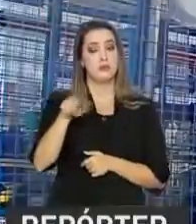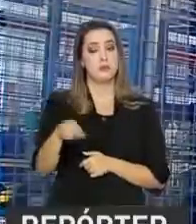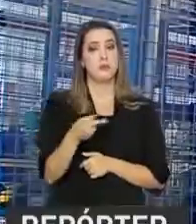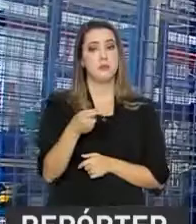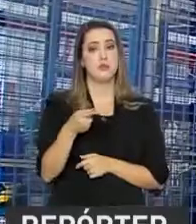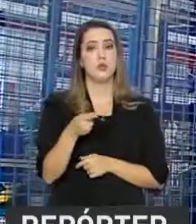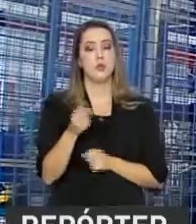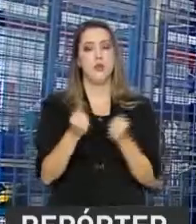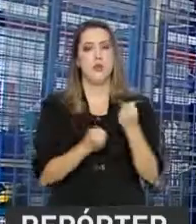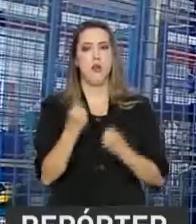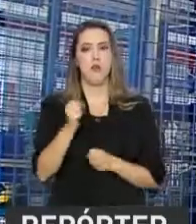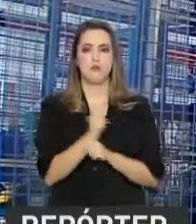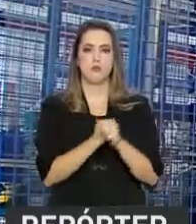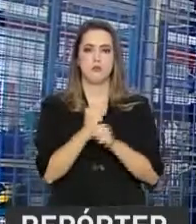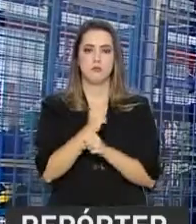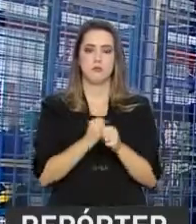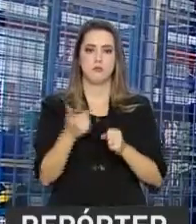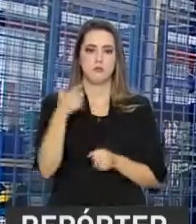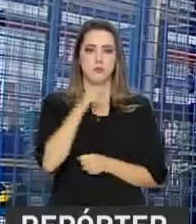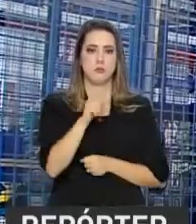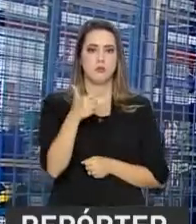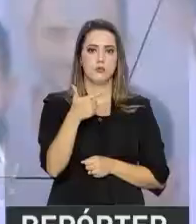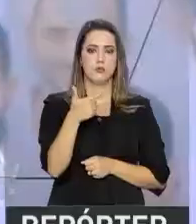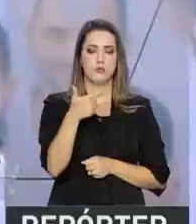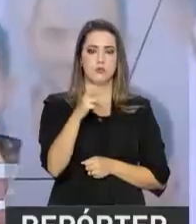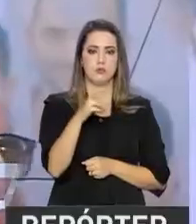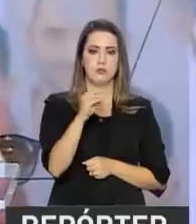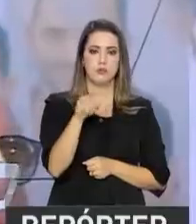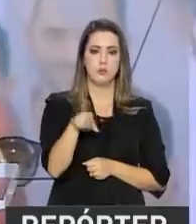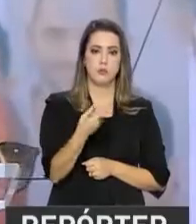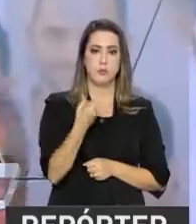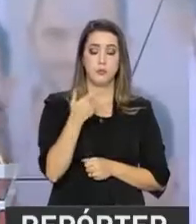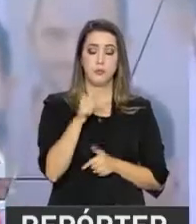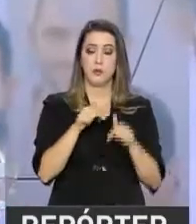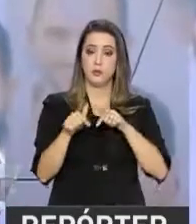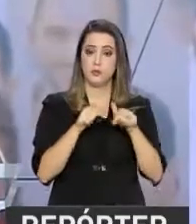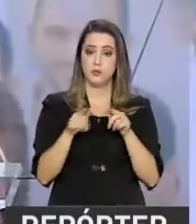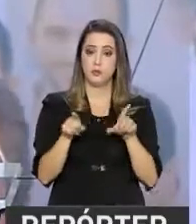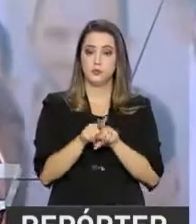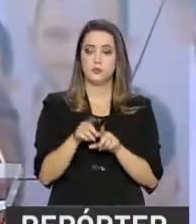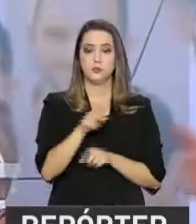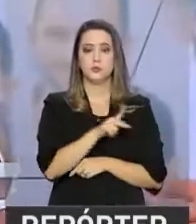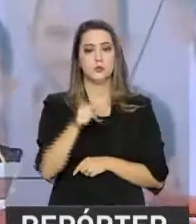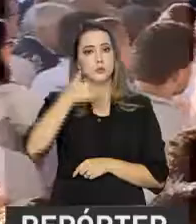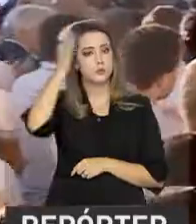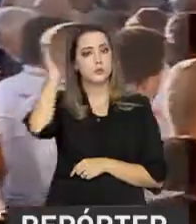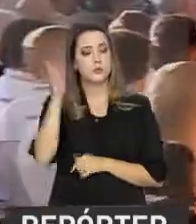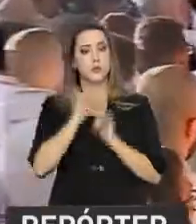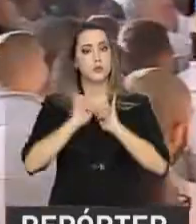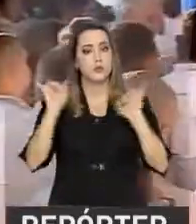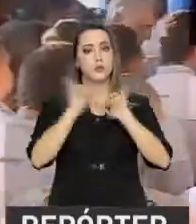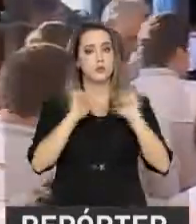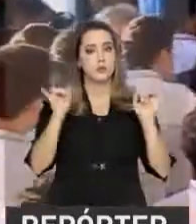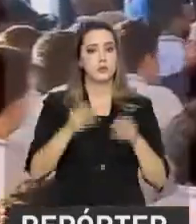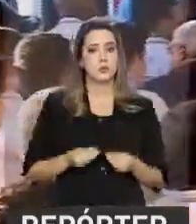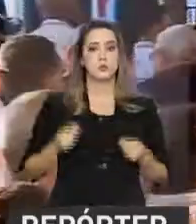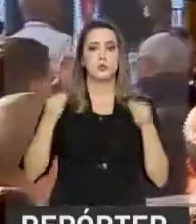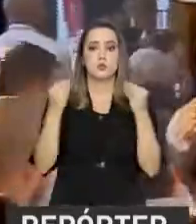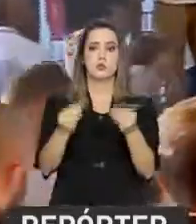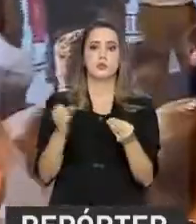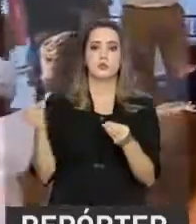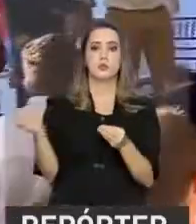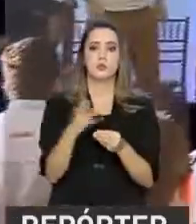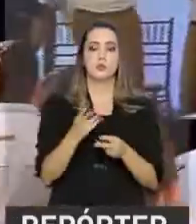veículos ao ano, chegando a 250 mil. Na cerimônia, o presidente Michel Temer fez um anúncio para trazer